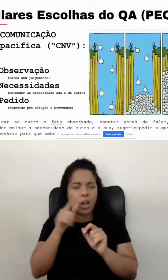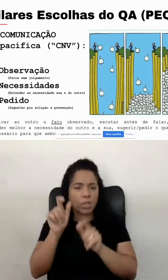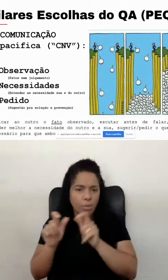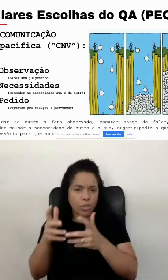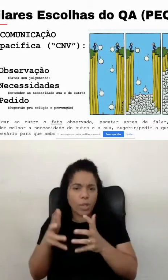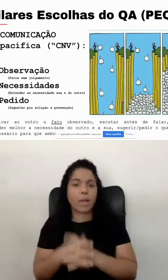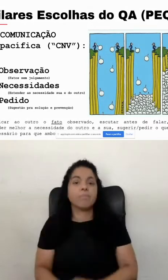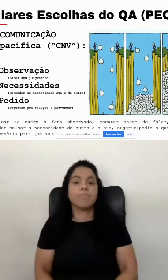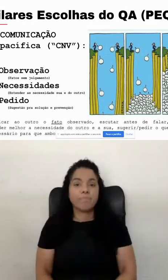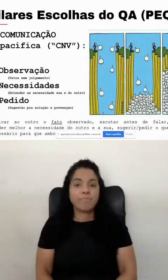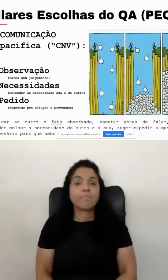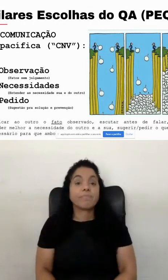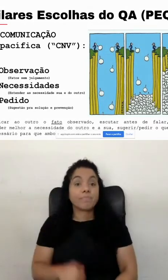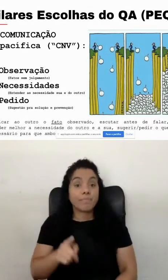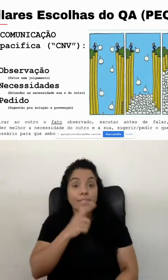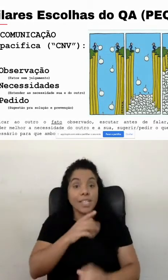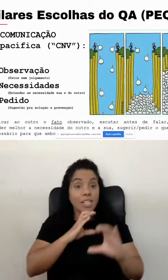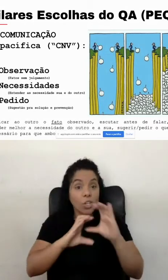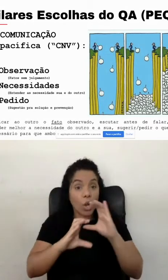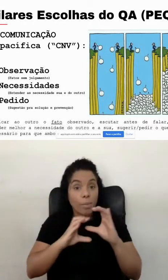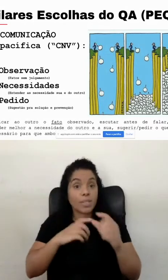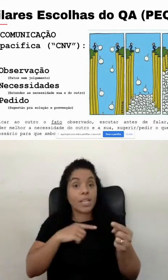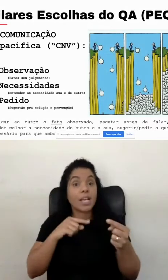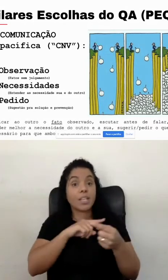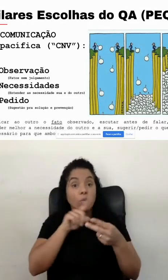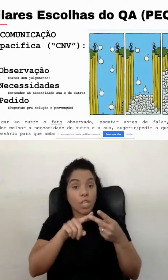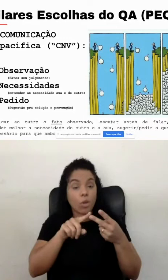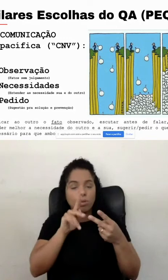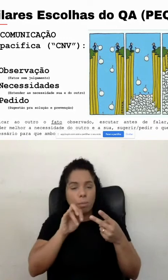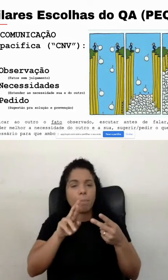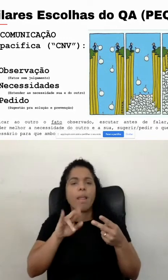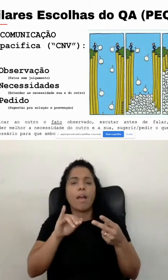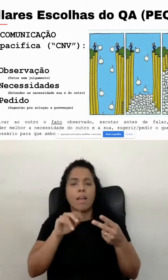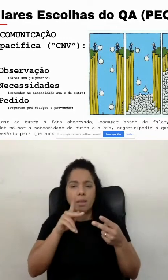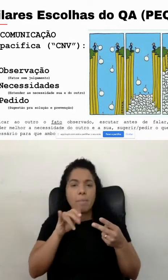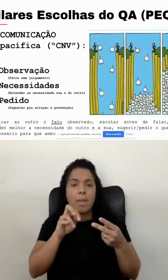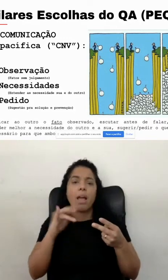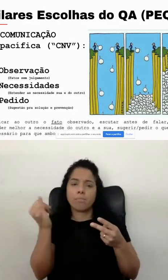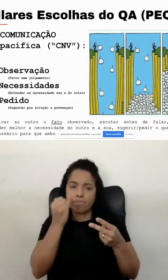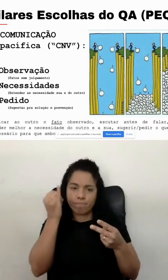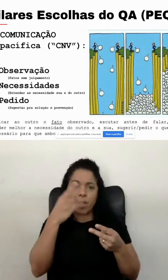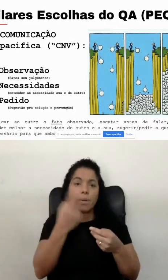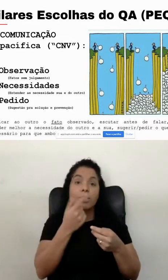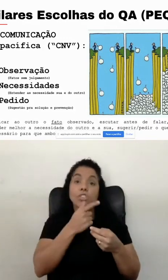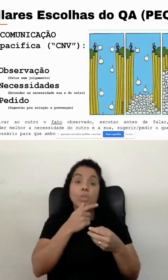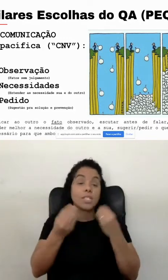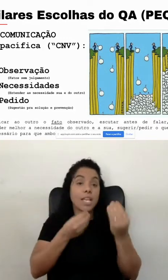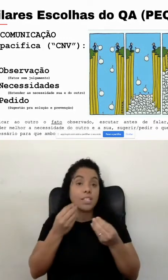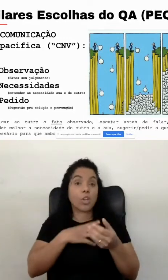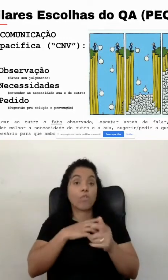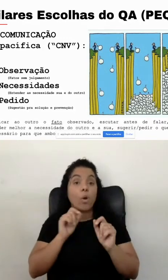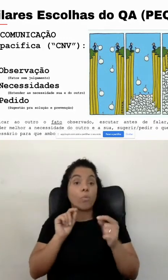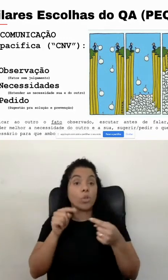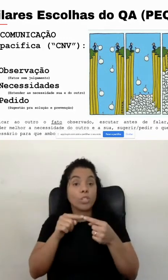quer. Então, a comunicação é um segundo pilar muito importante para que essas escolhas aconteçam diante do objetivo que